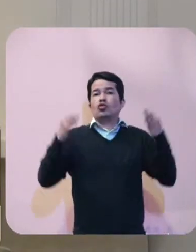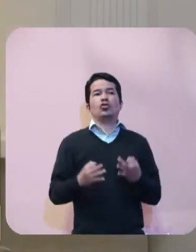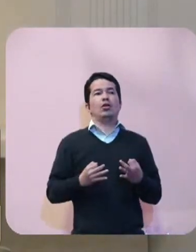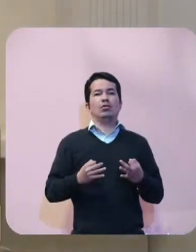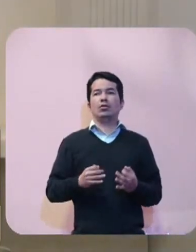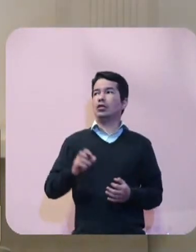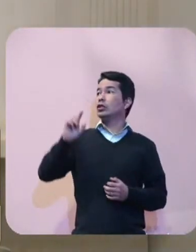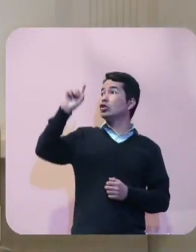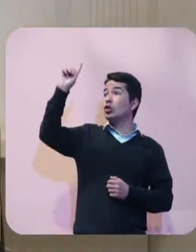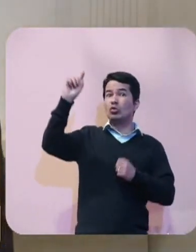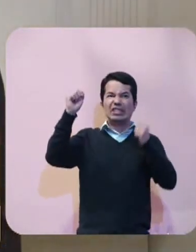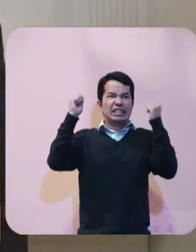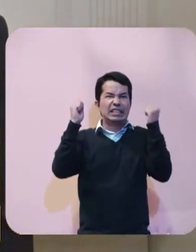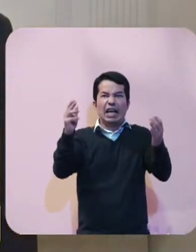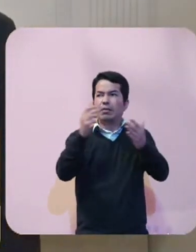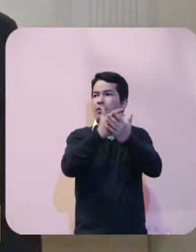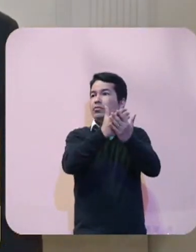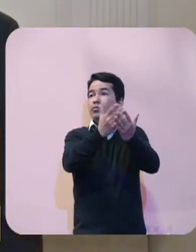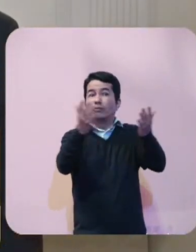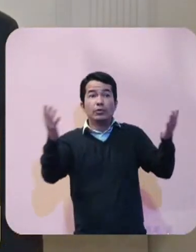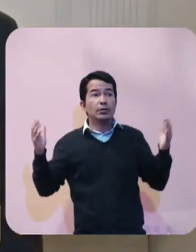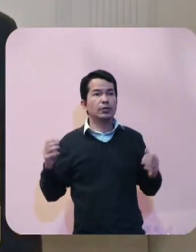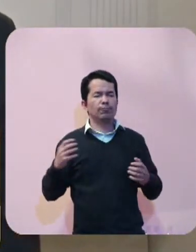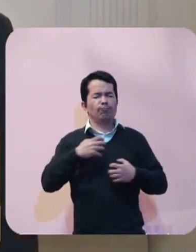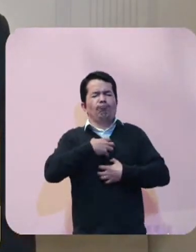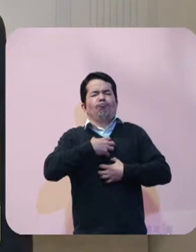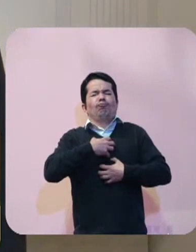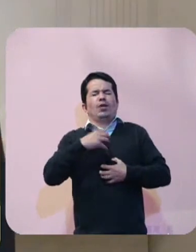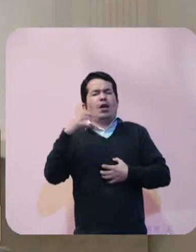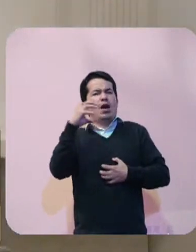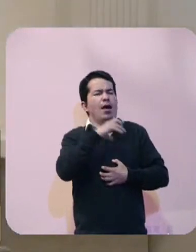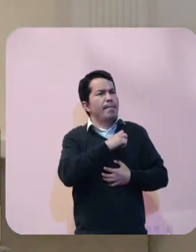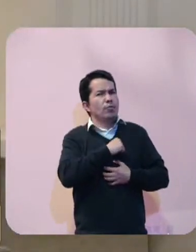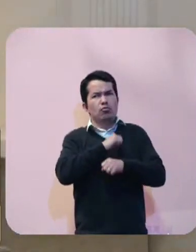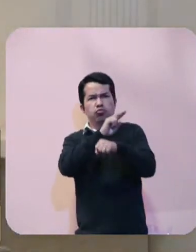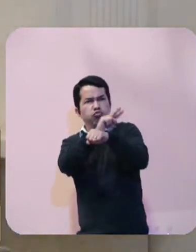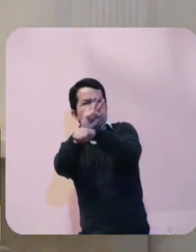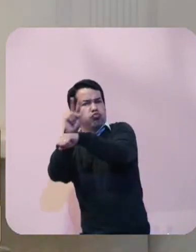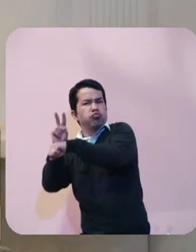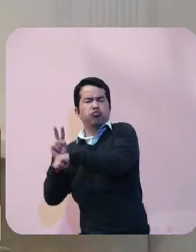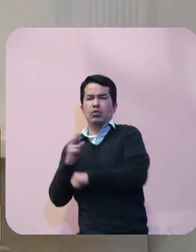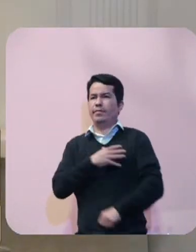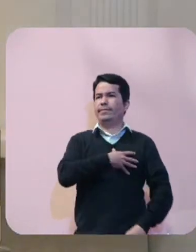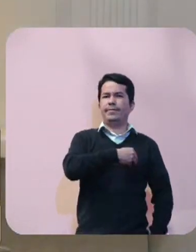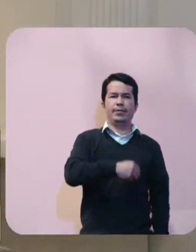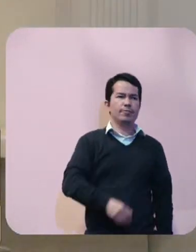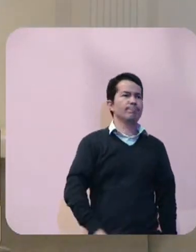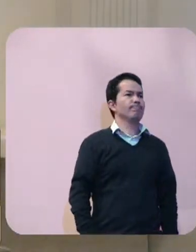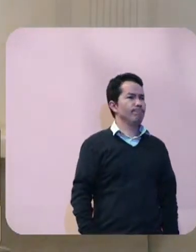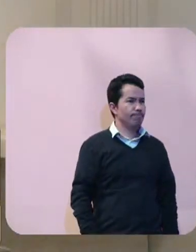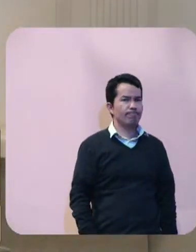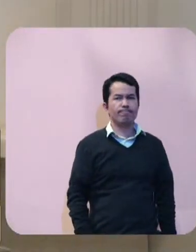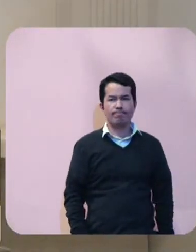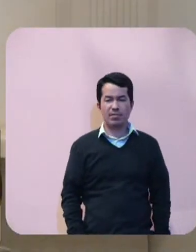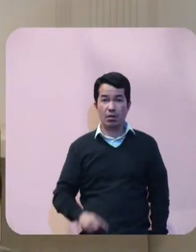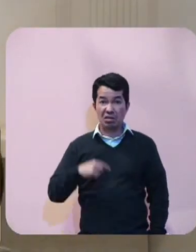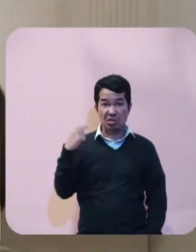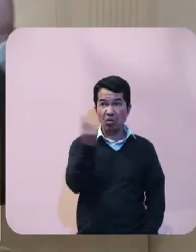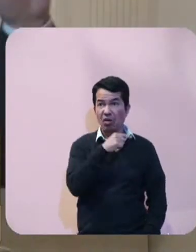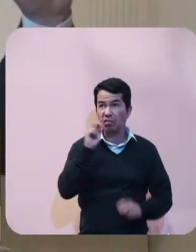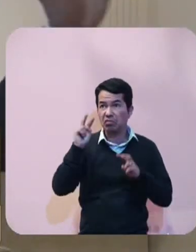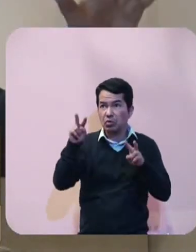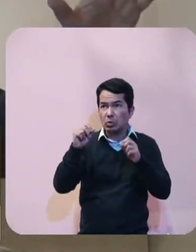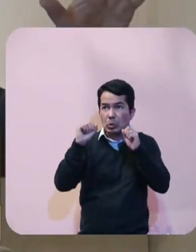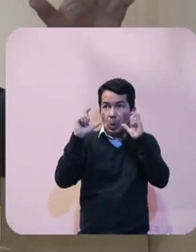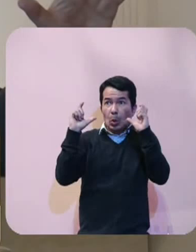seus filhos. É interessante que no último livro do Velho Testamento, numa profecia que nos leva até